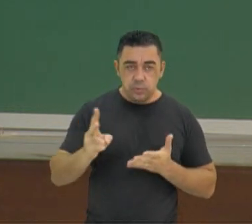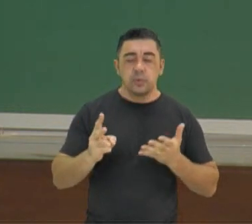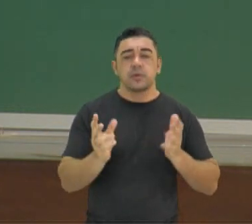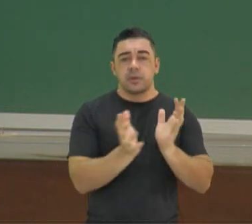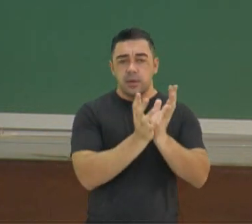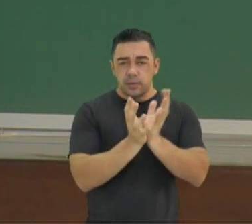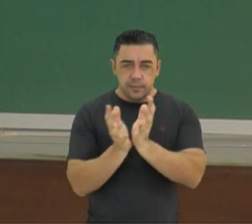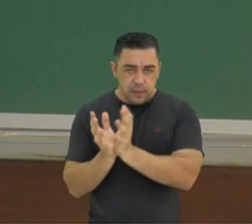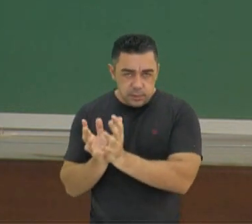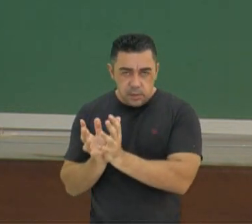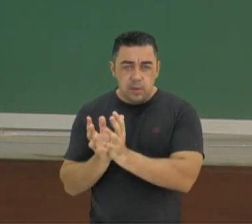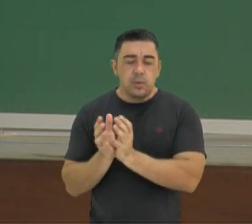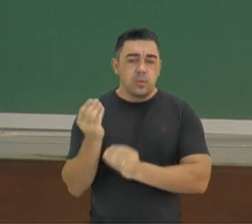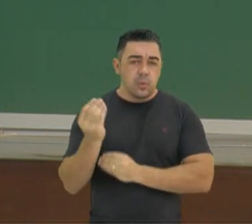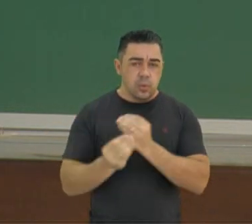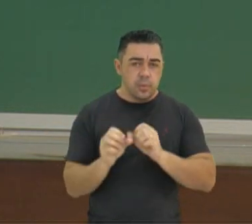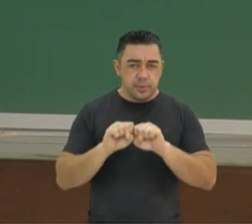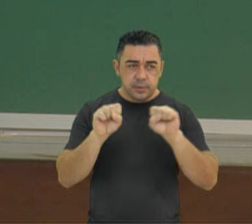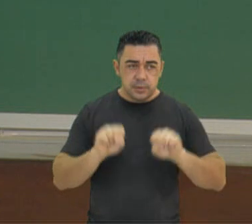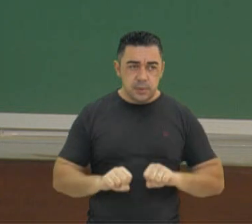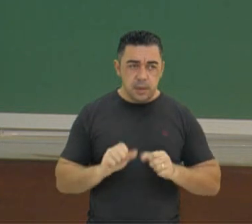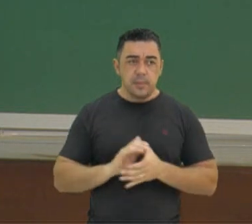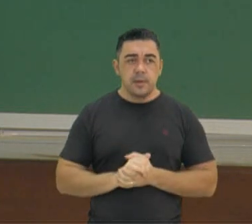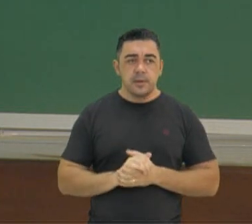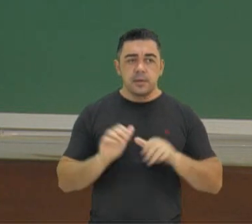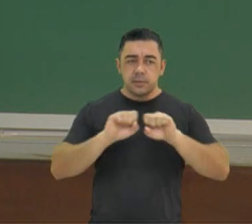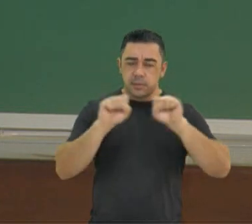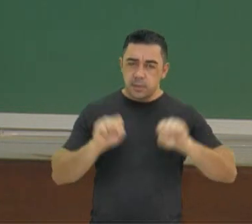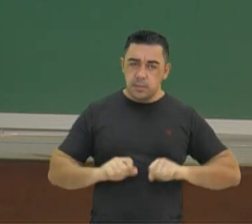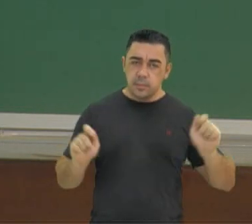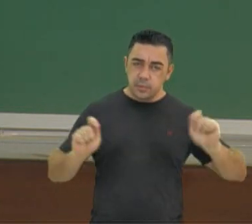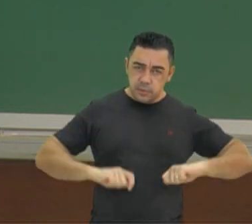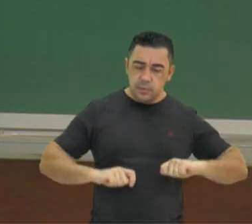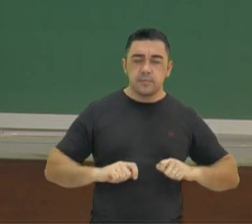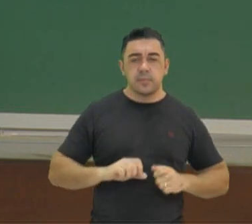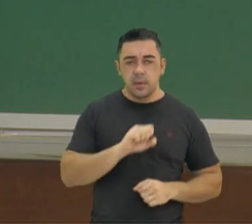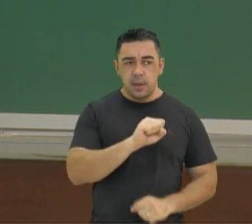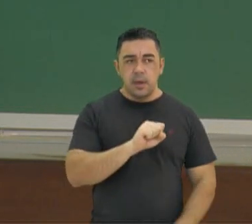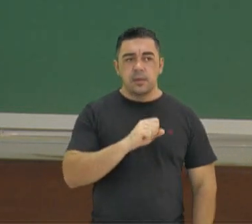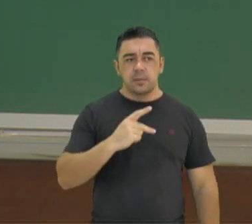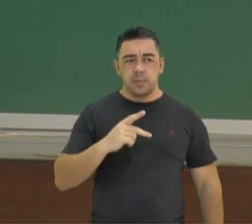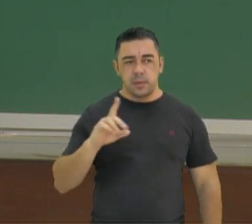né, de classificação do sistema linear, sistema possível